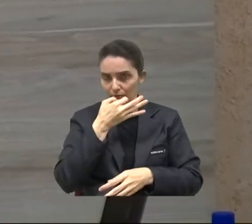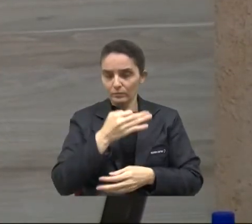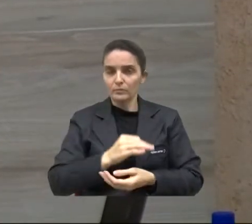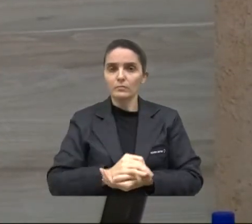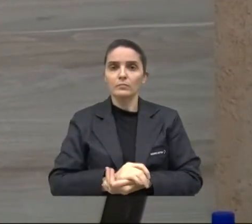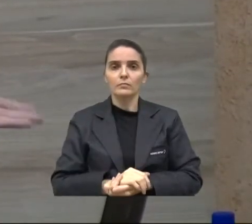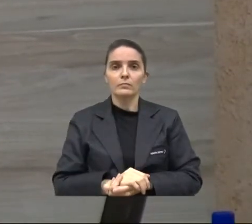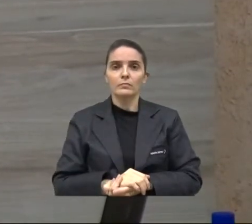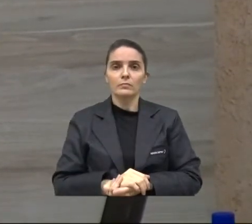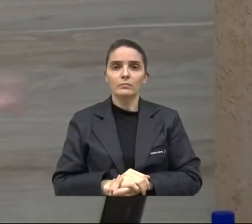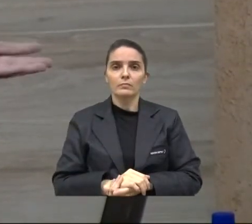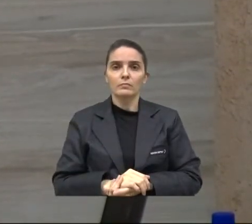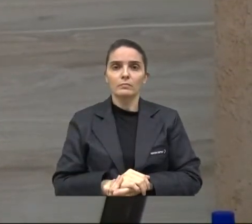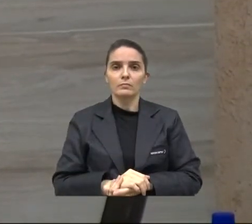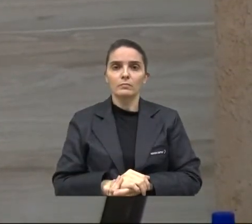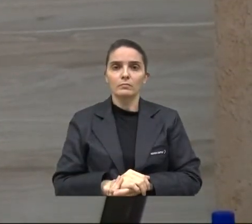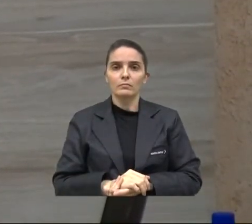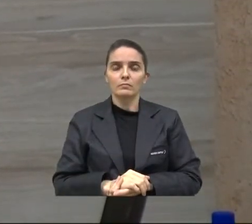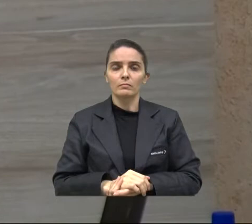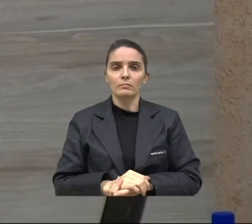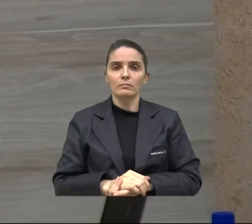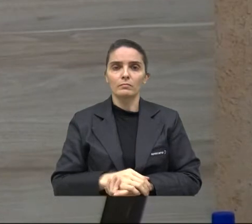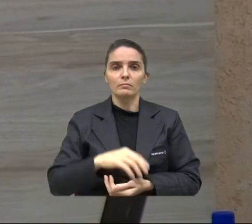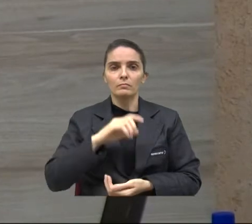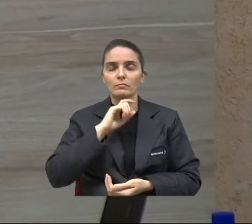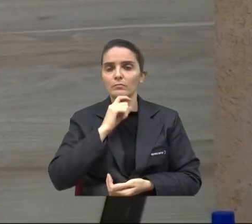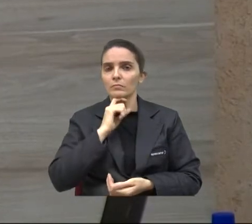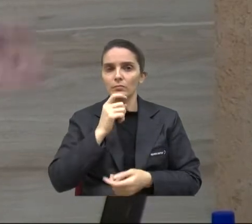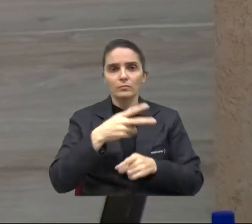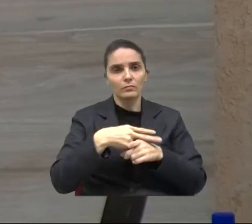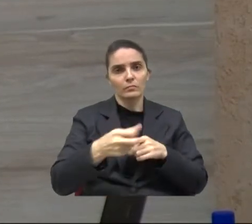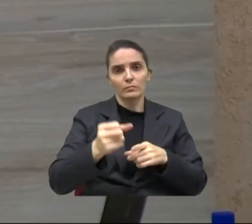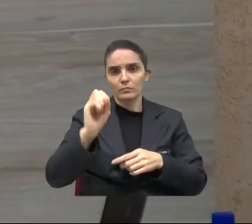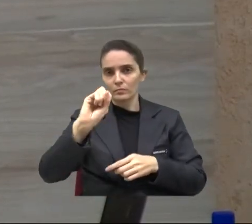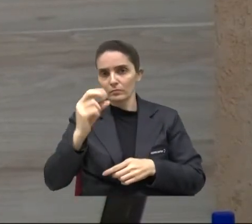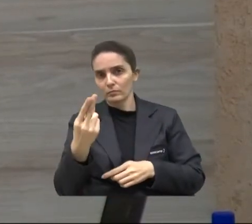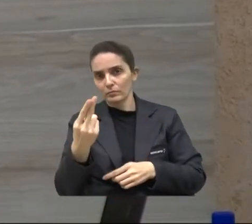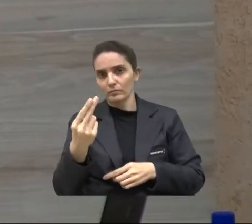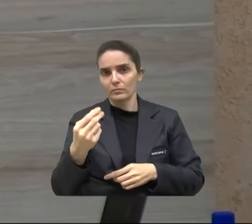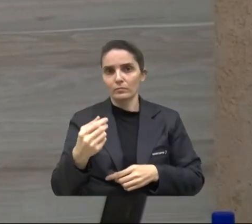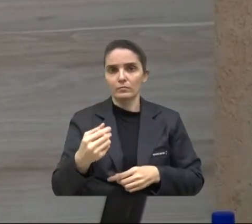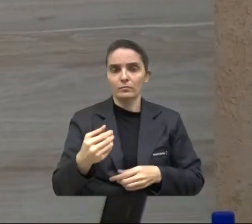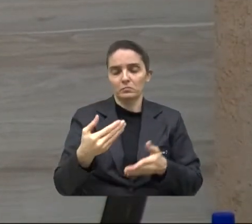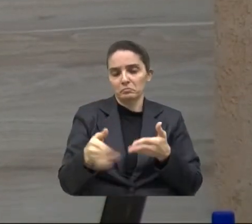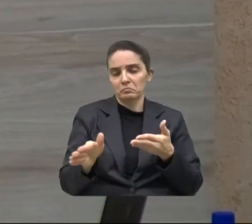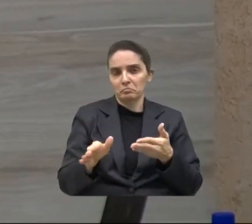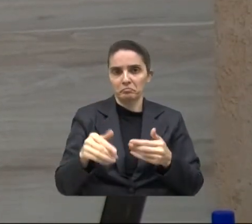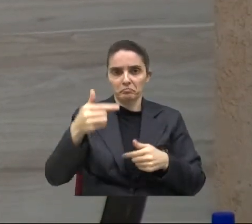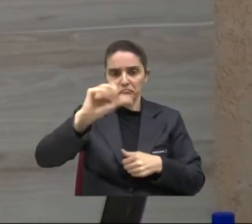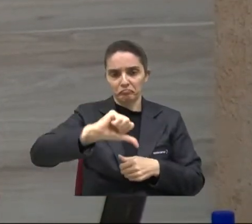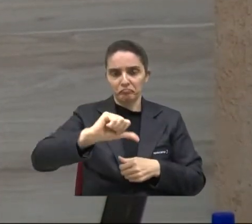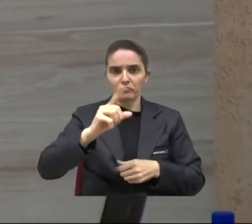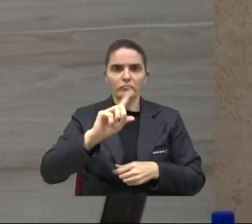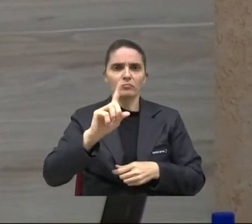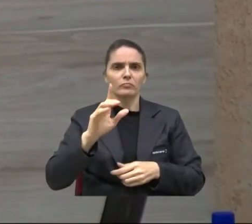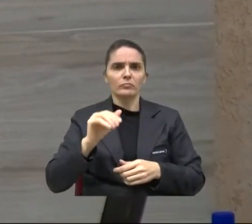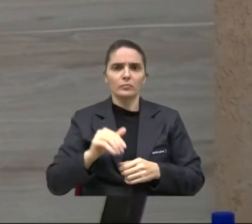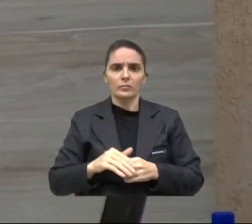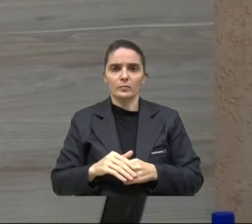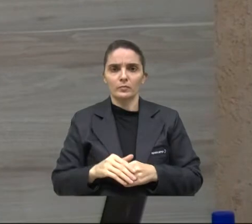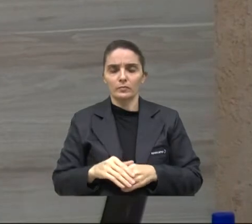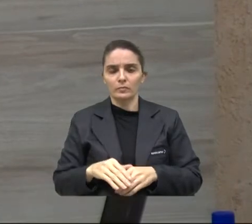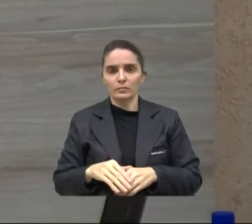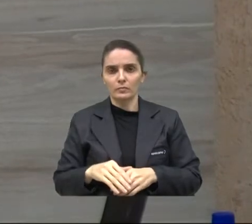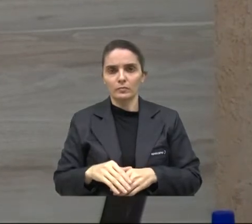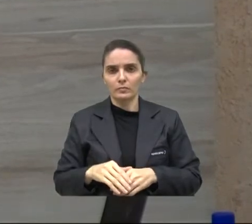Não tem aqui nem ganhadores, nem perdedores. Há um entendimento de uma matéria de forma diferente. Eu só